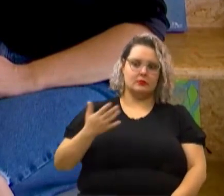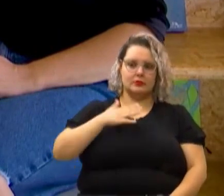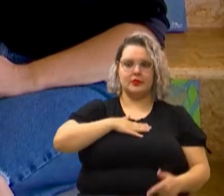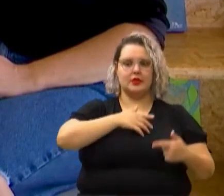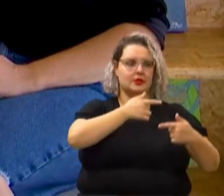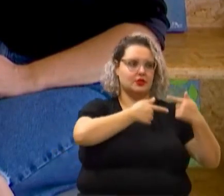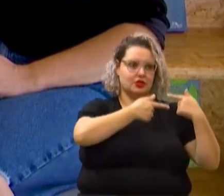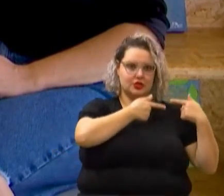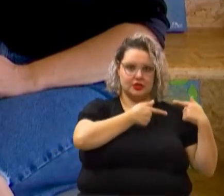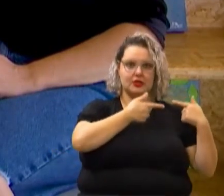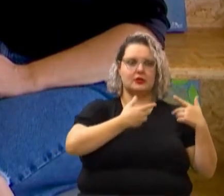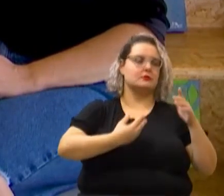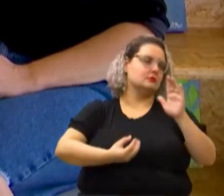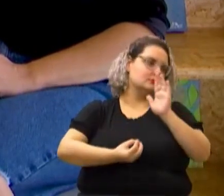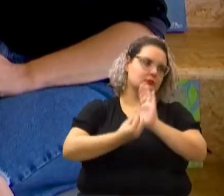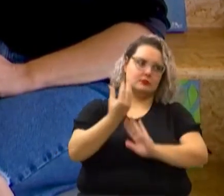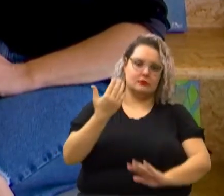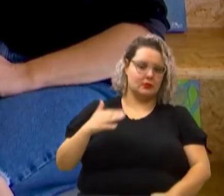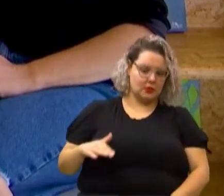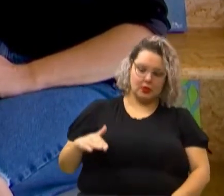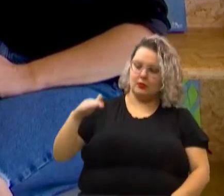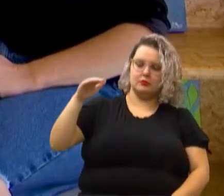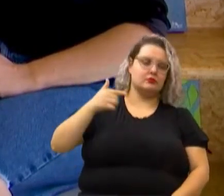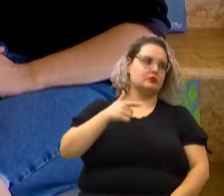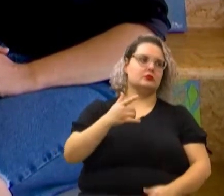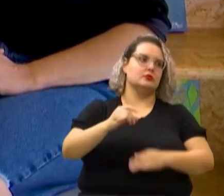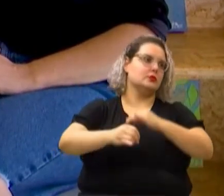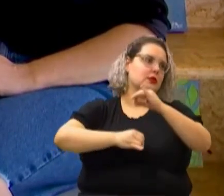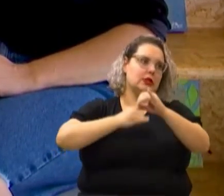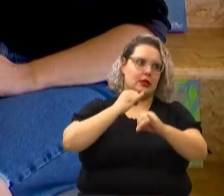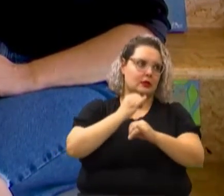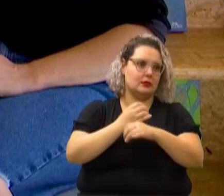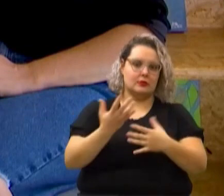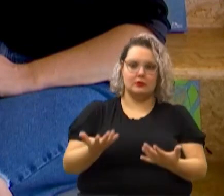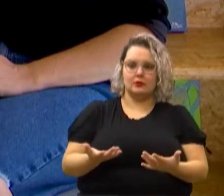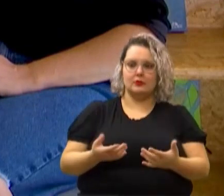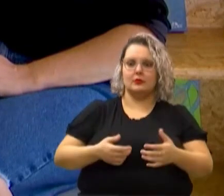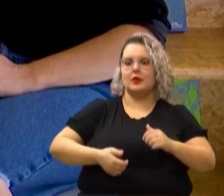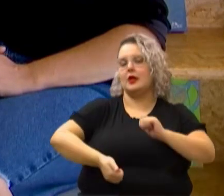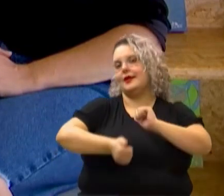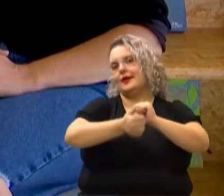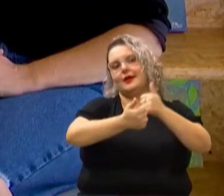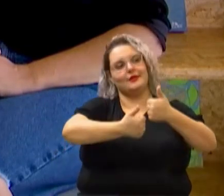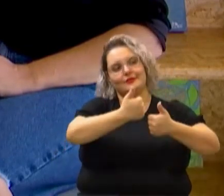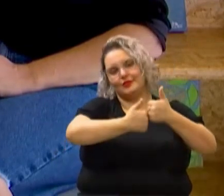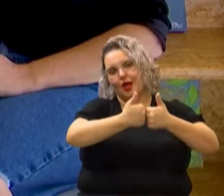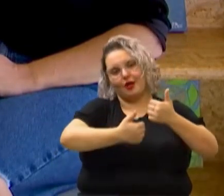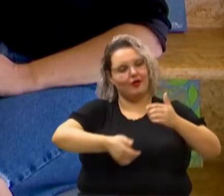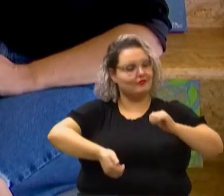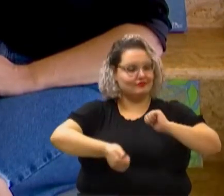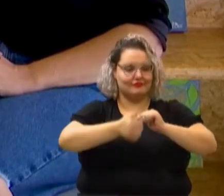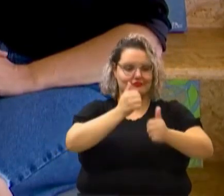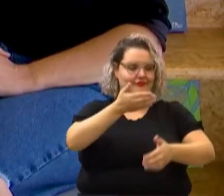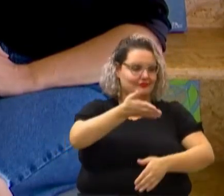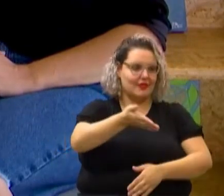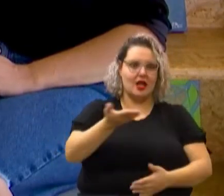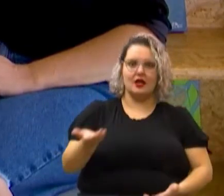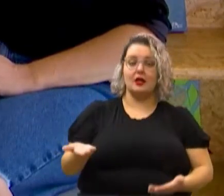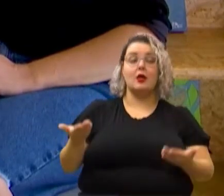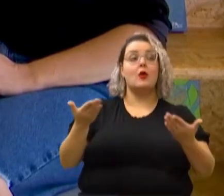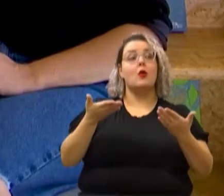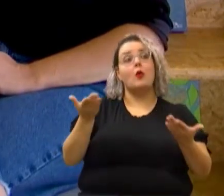geração tenha sido criada aí uma boa parte sem internet jogava bola e tudo mais aí